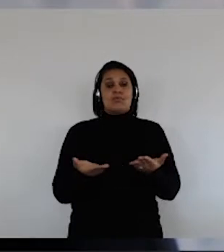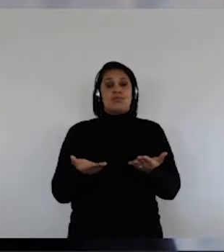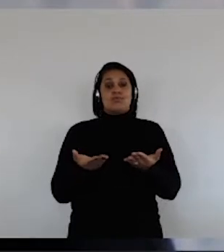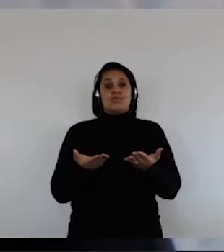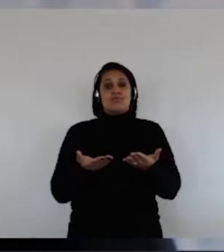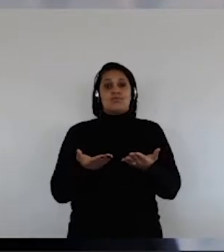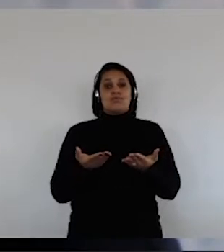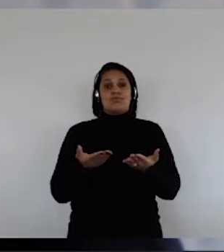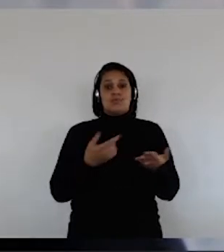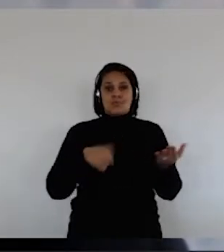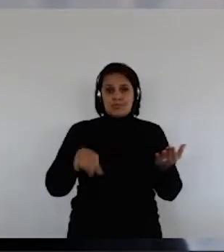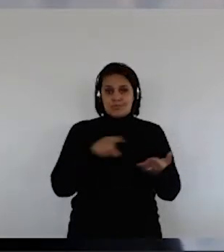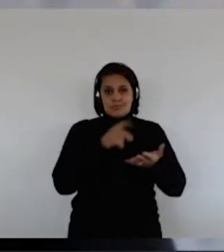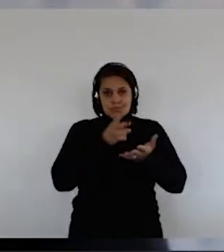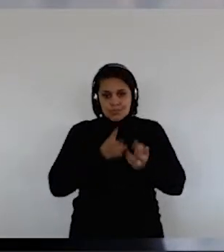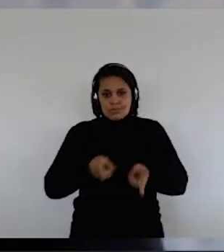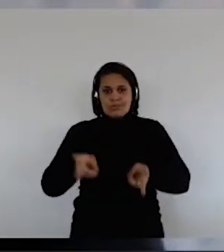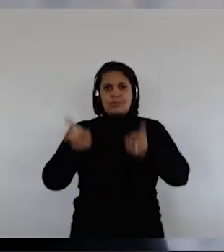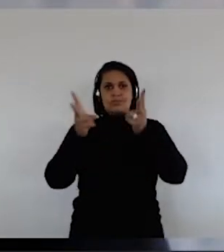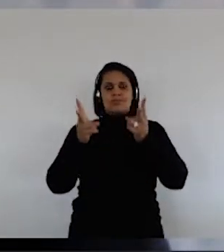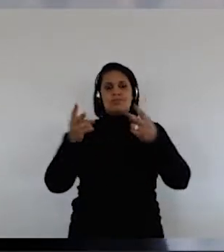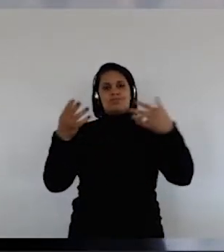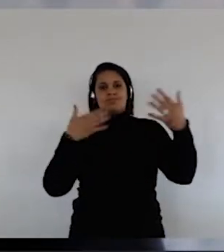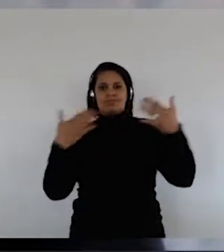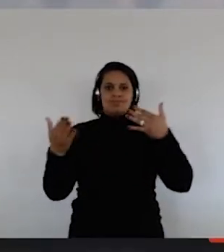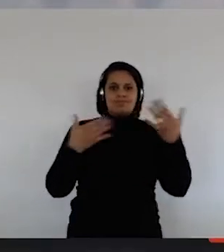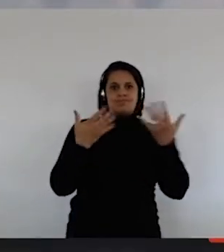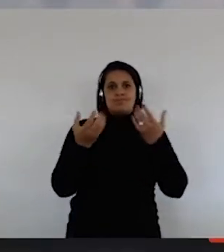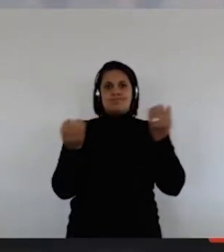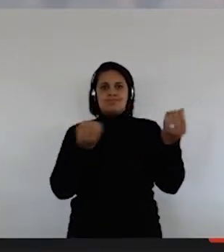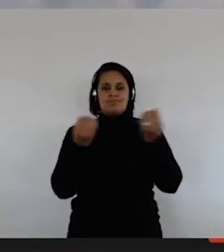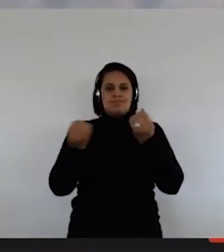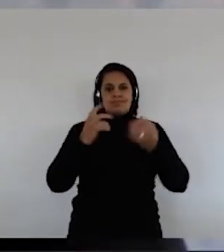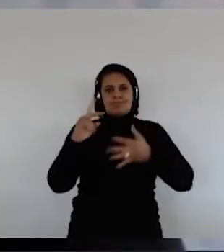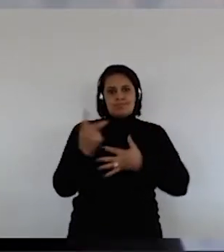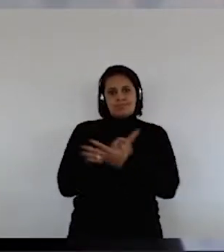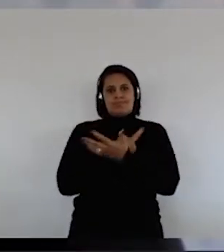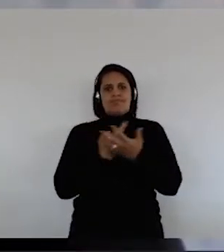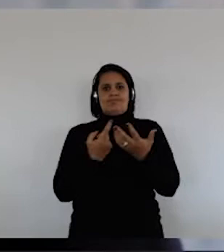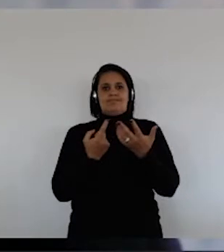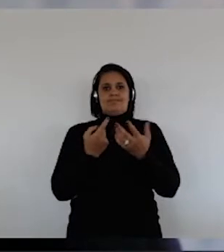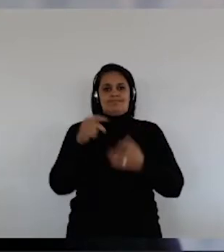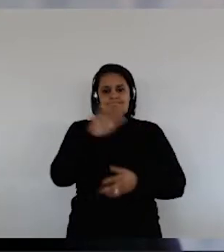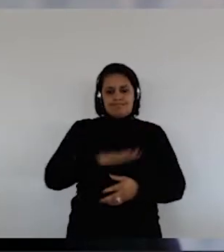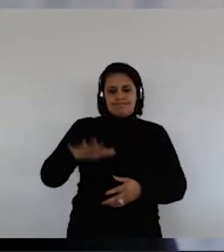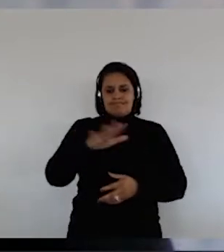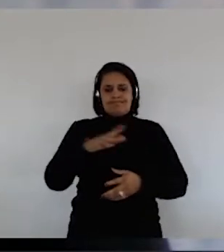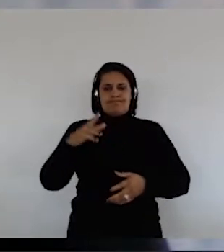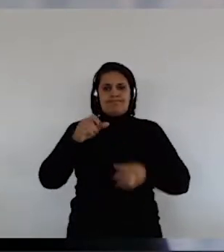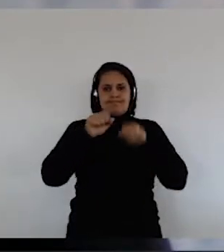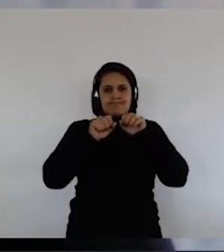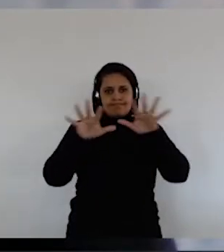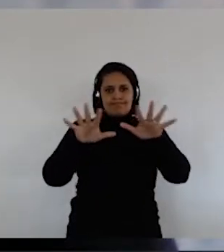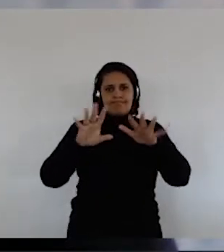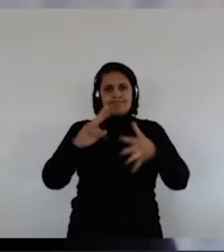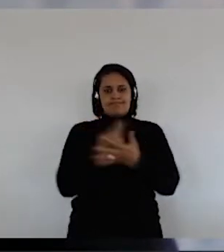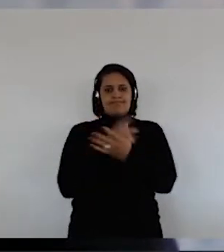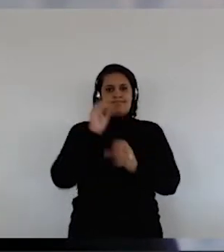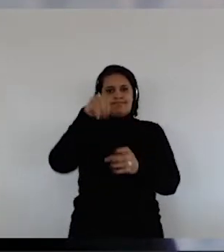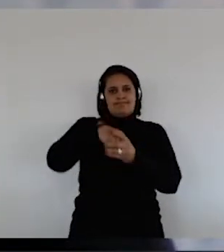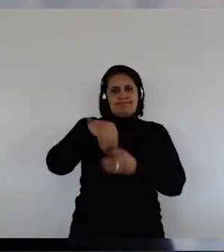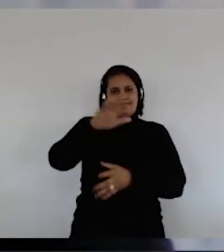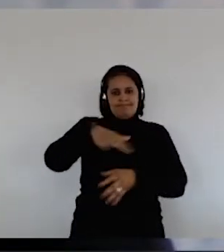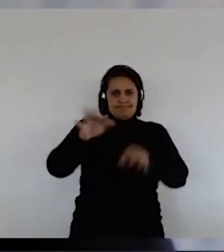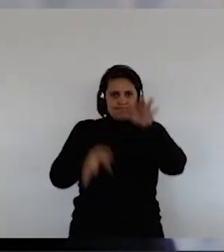sequência dos debates acerca das repercussões jurídicas e sociais da pandemia, congresso digital que é organizado pelo Conselho Federal da